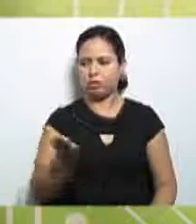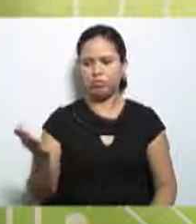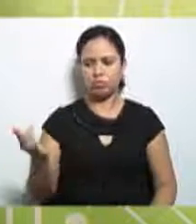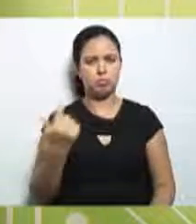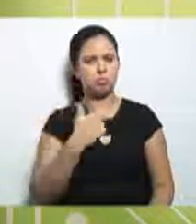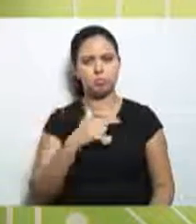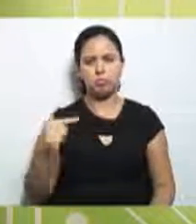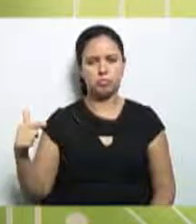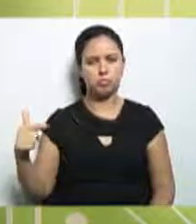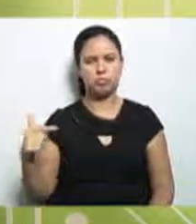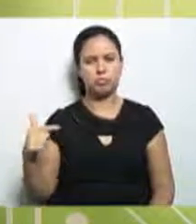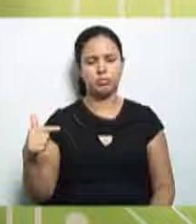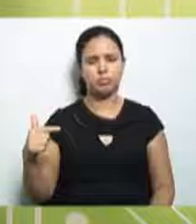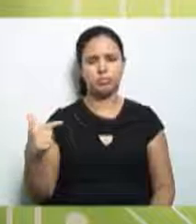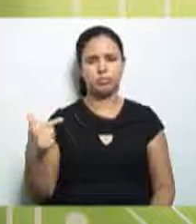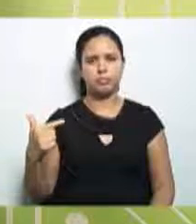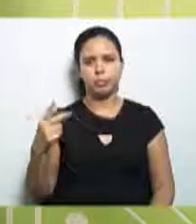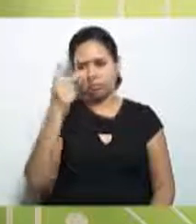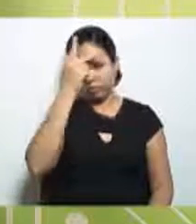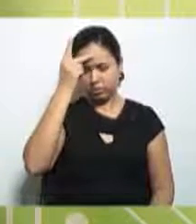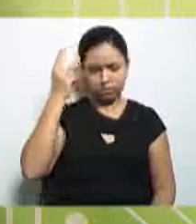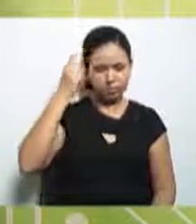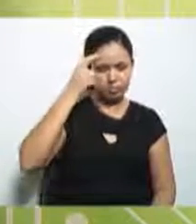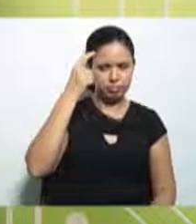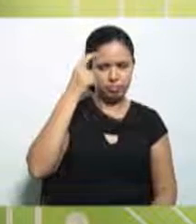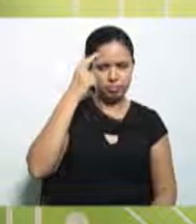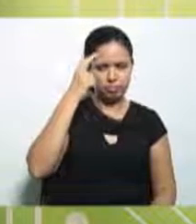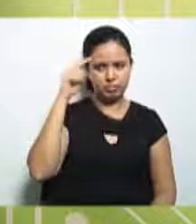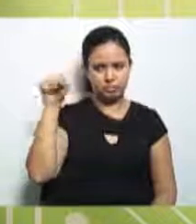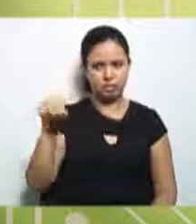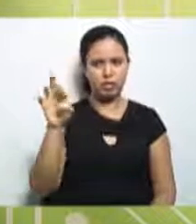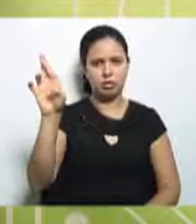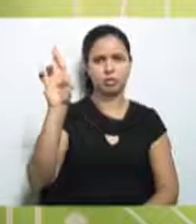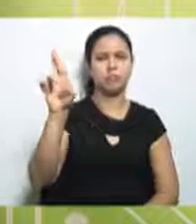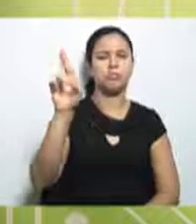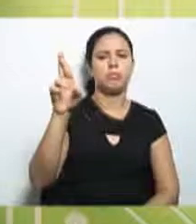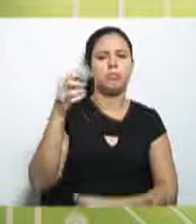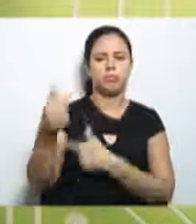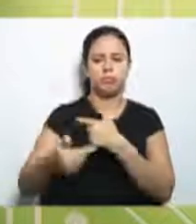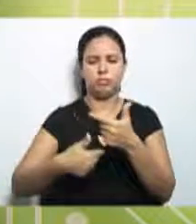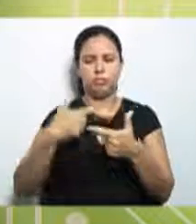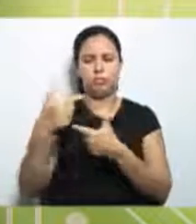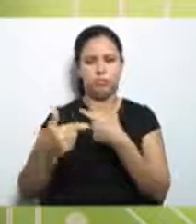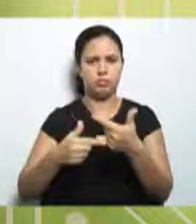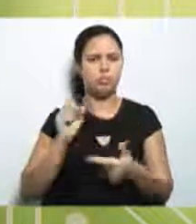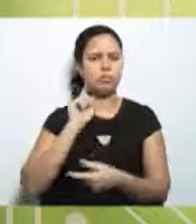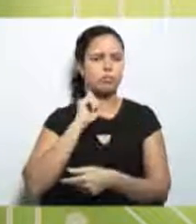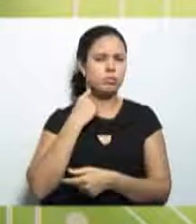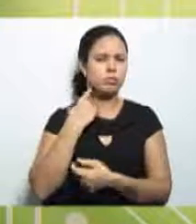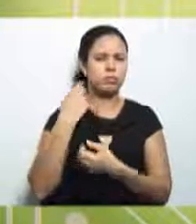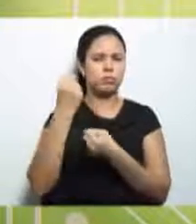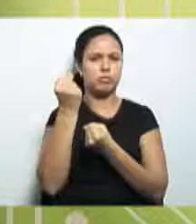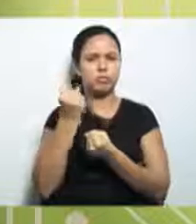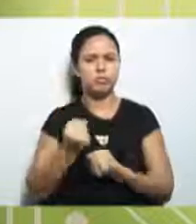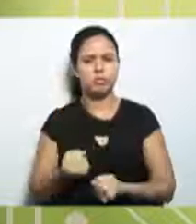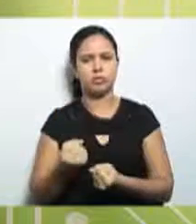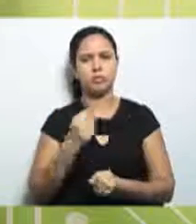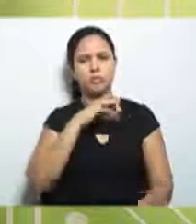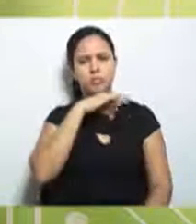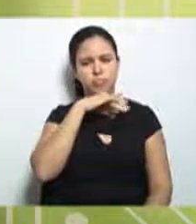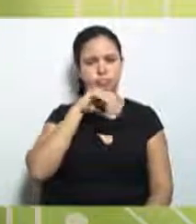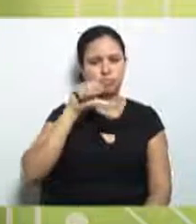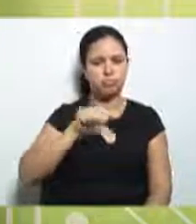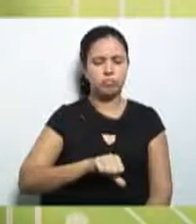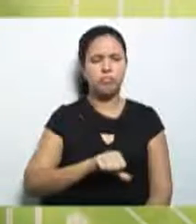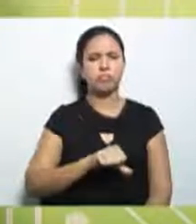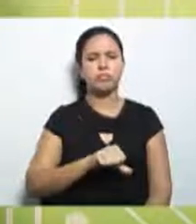você, como todo mundo, né? Então, cabia a essas pessoas fazer isso que era sujo, que era penoso, que era ruim, que era